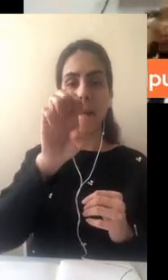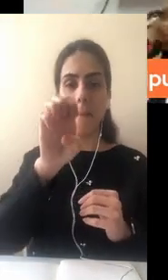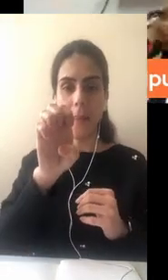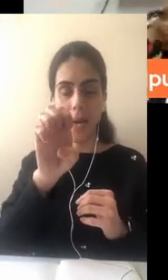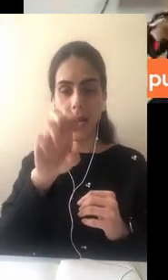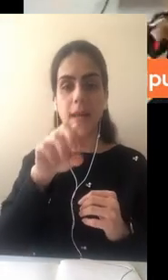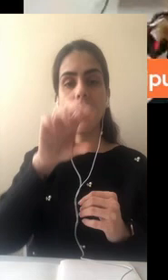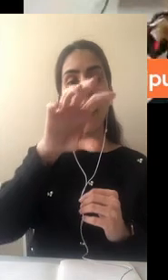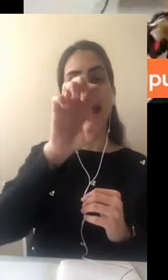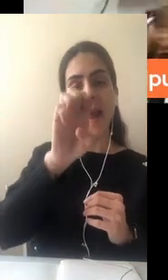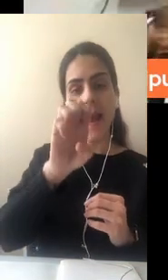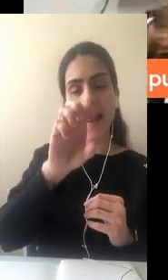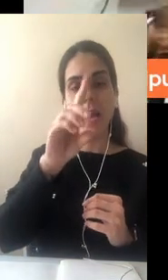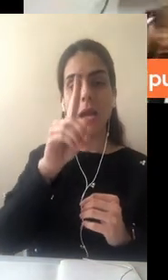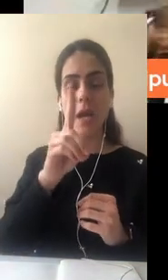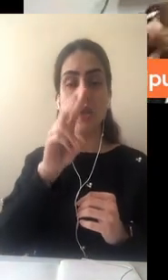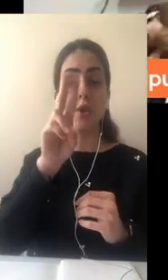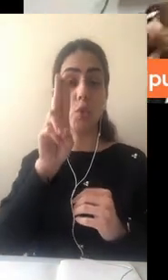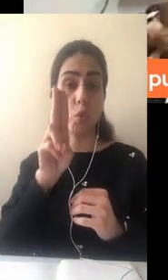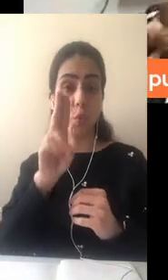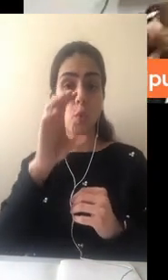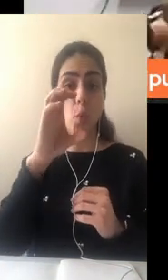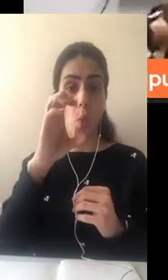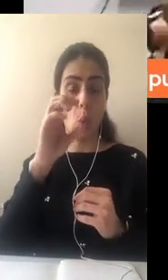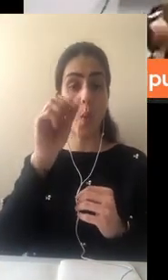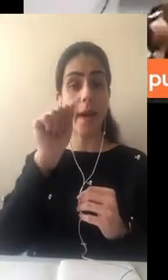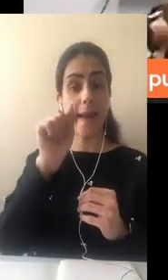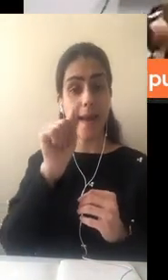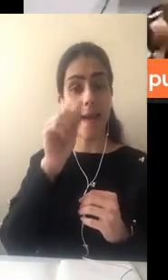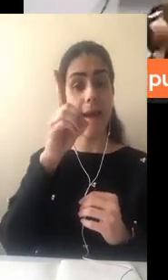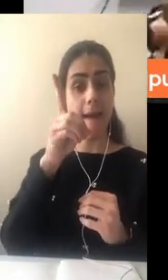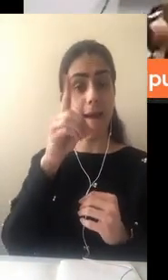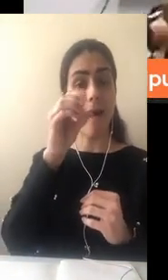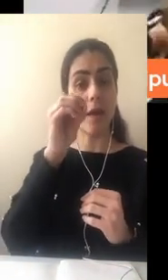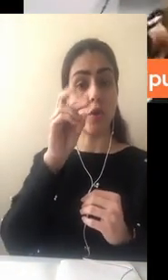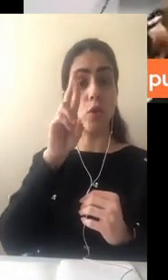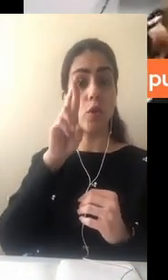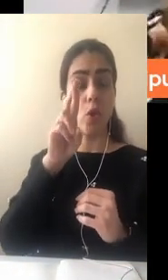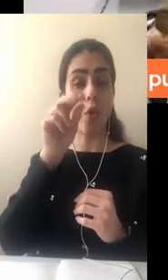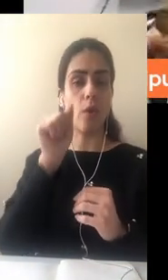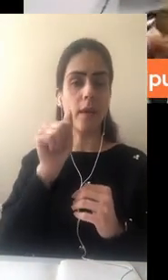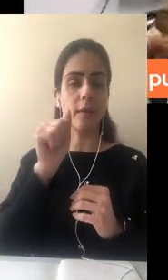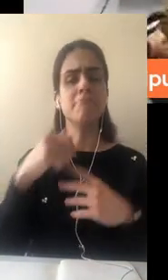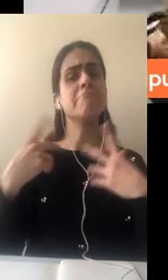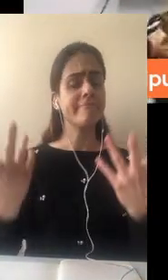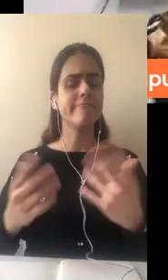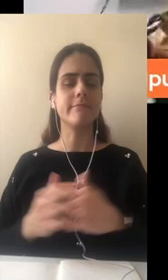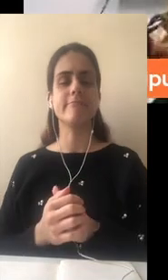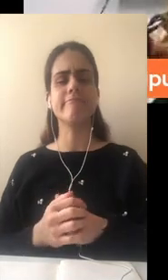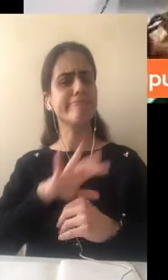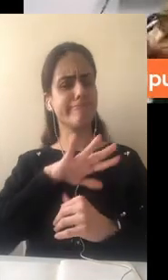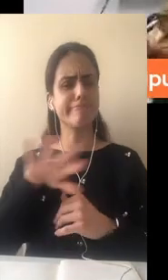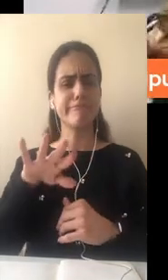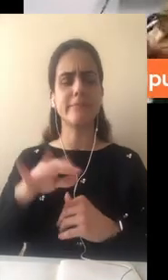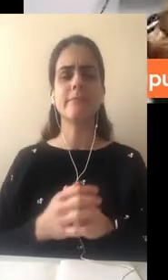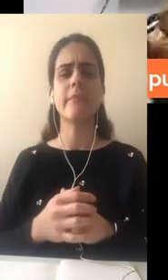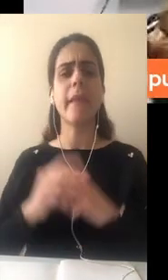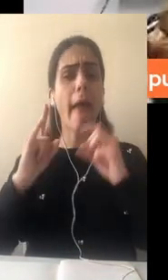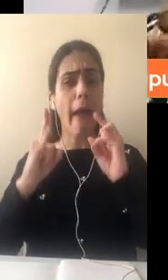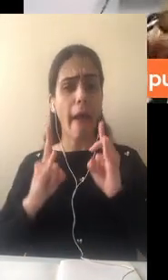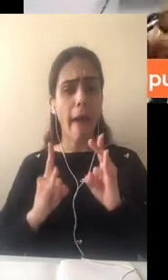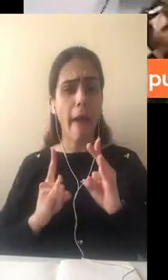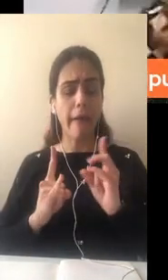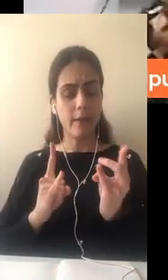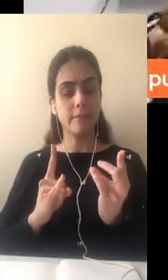puxa. Beleza. Vamos lá. Eu estou lá no meu apartamento, estou lá no meu condomínio, e aí